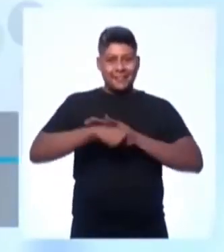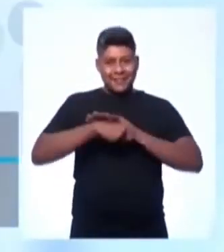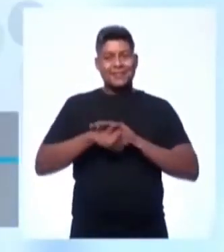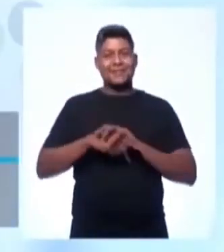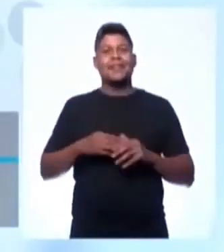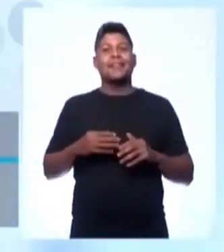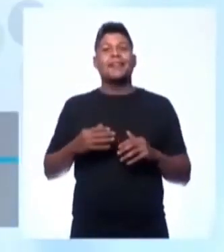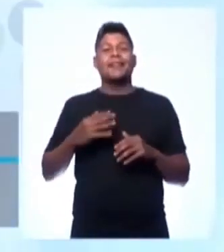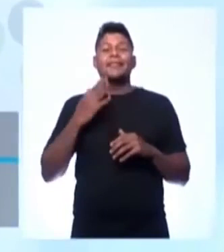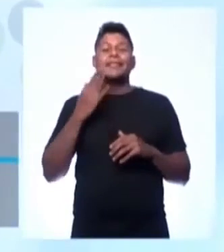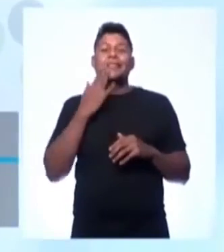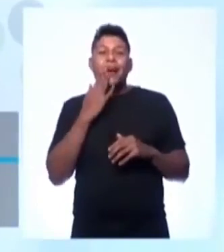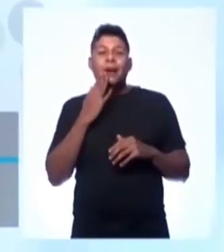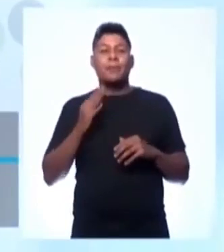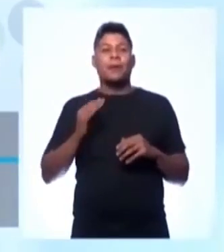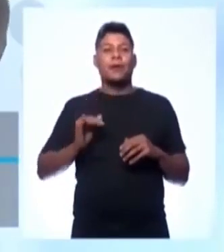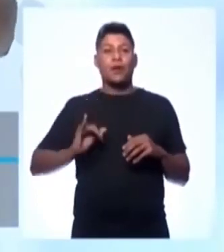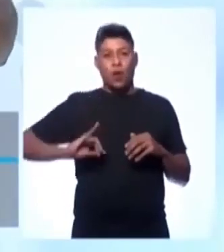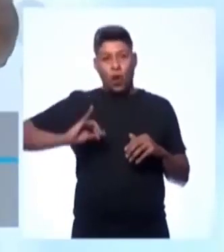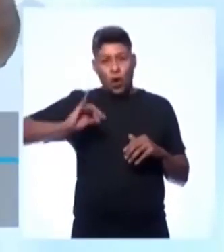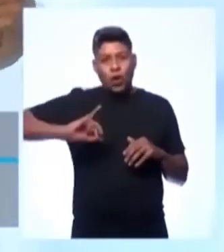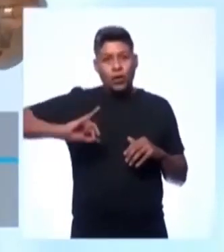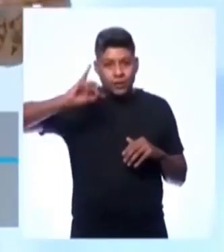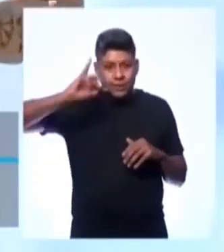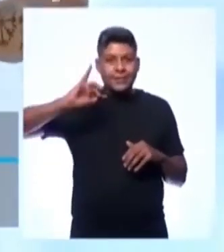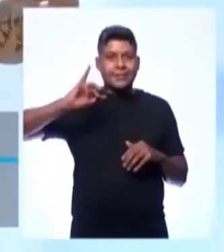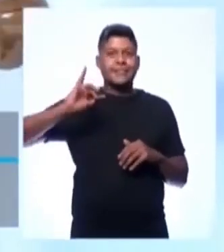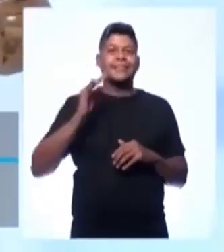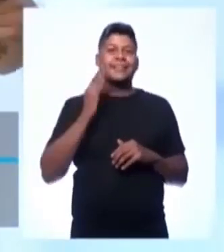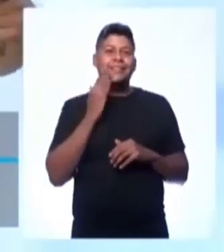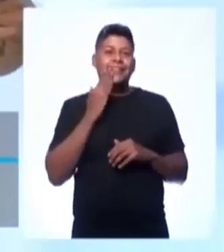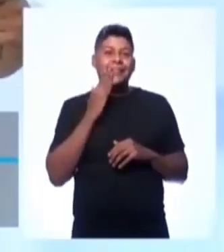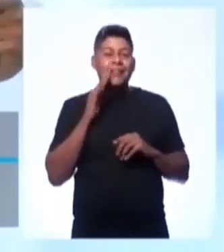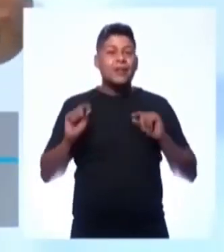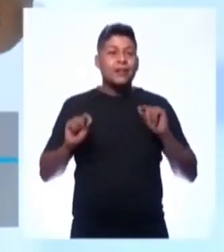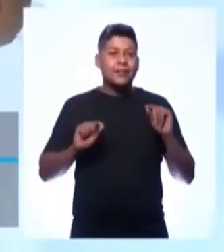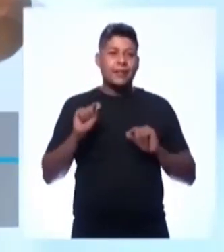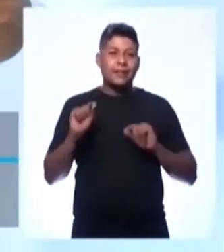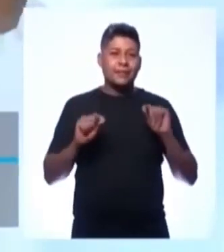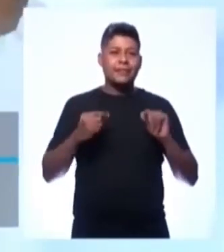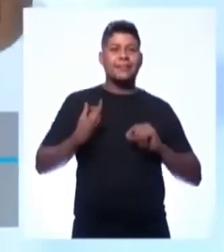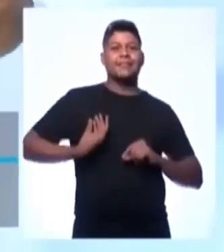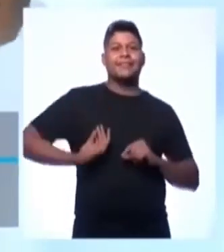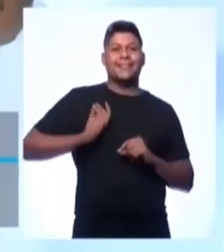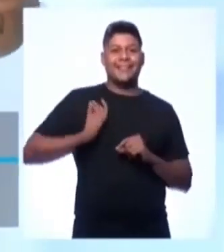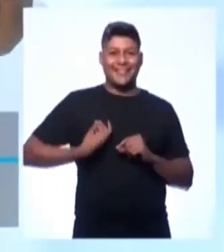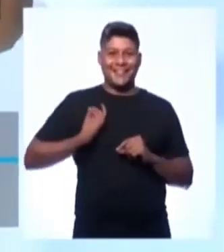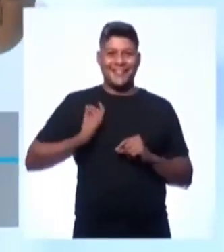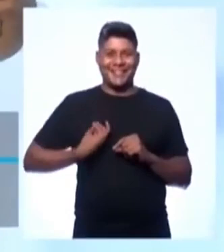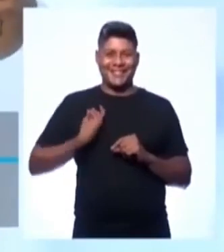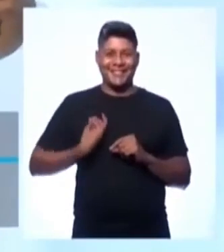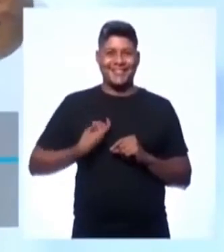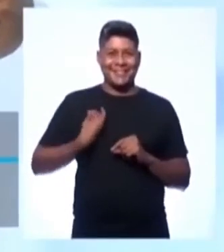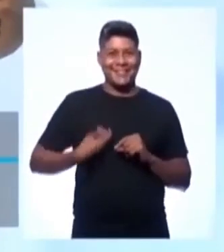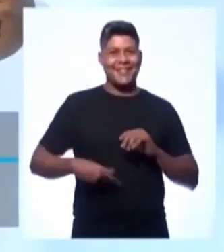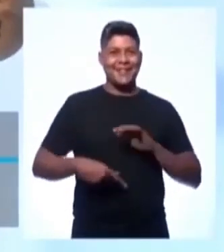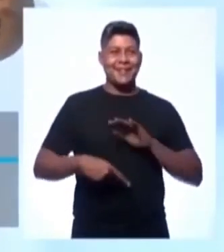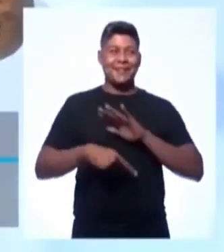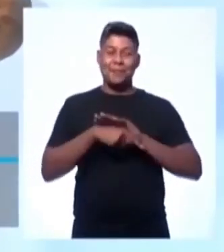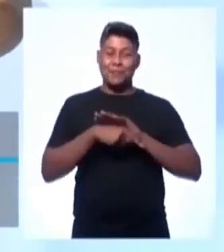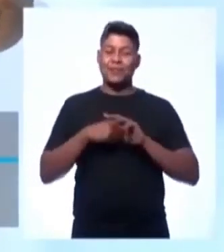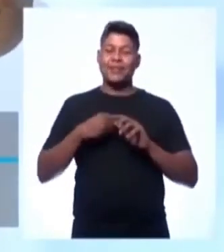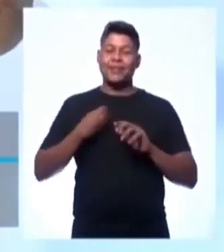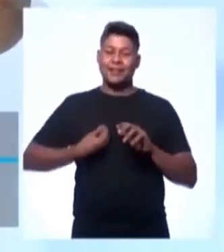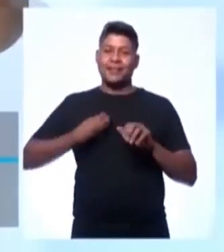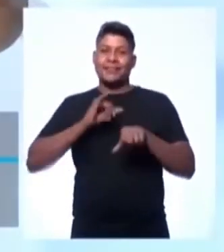da corrente, e aí você usa a regra da mão esquerda, você tem a corrente, né? Então a força vai estar perpendicular ao campo, né? Isso que é